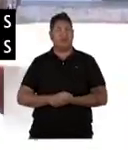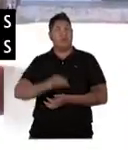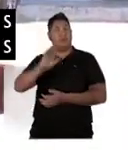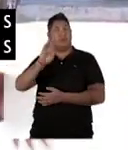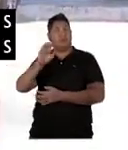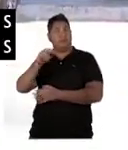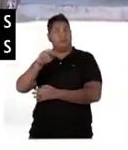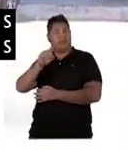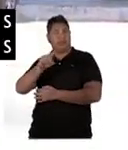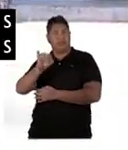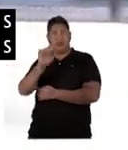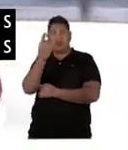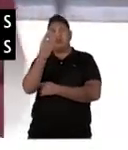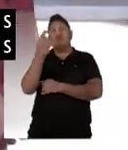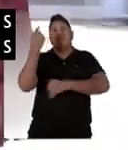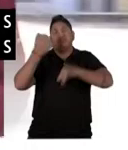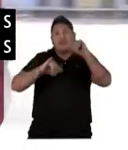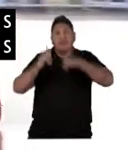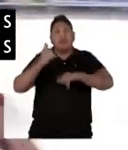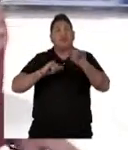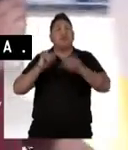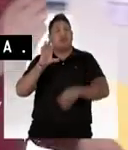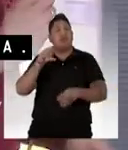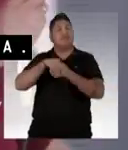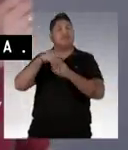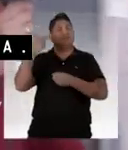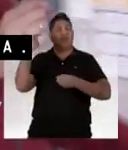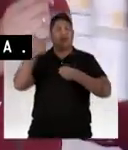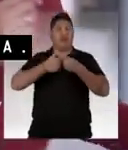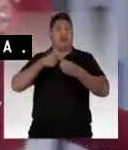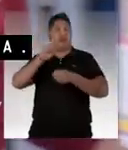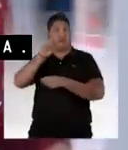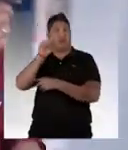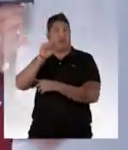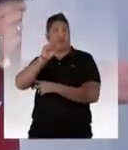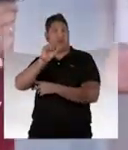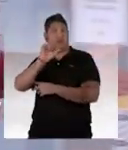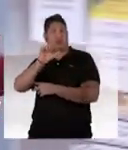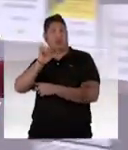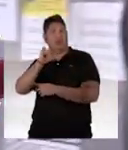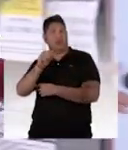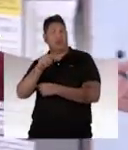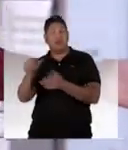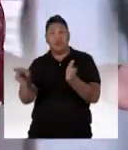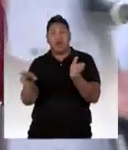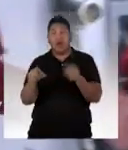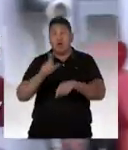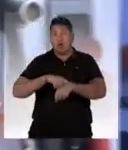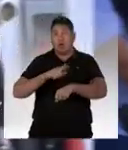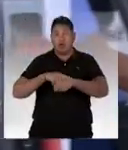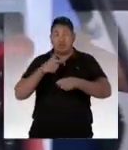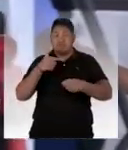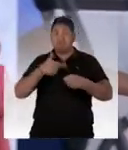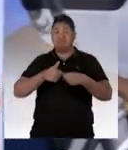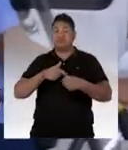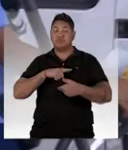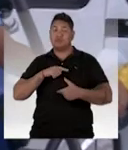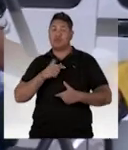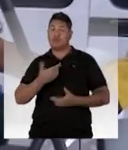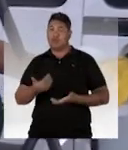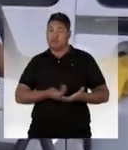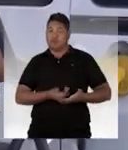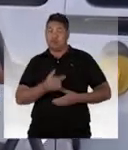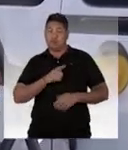O benzeno é uma das substâncias tóxicas presentes na gasolina. E é na hora do abastecimento que o trabalhador